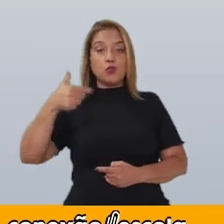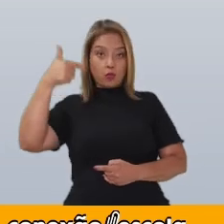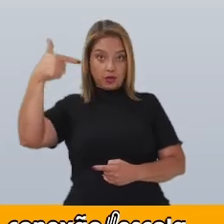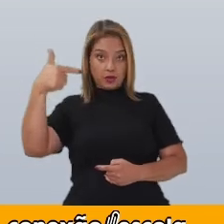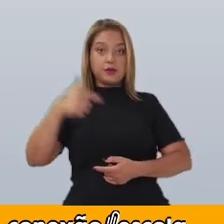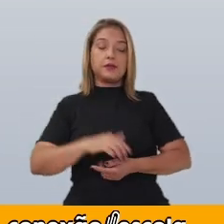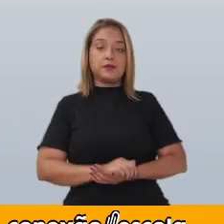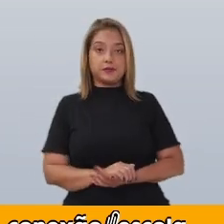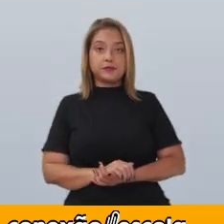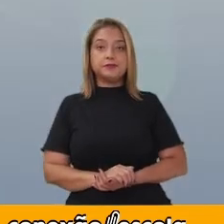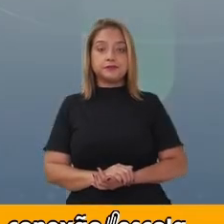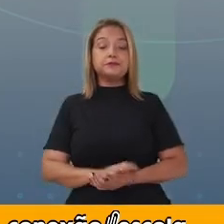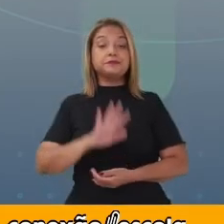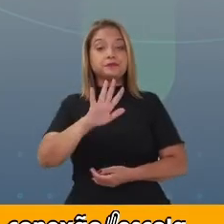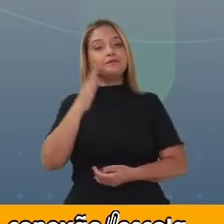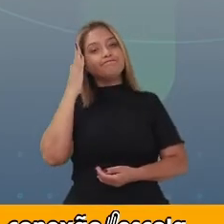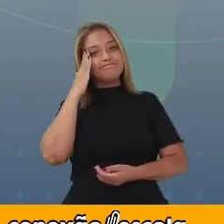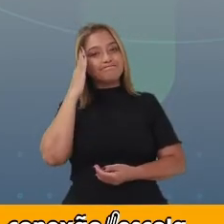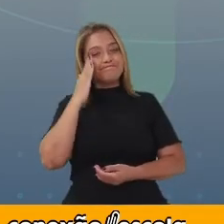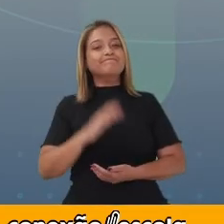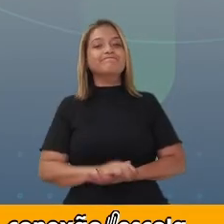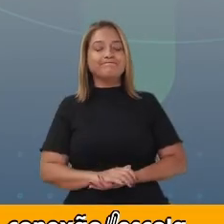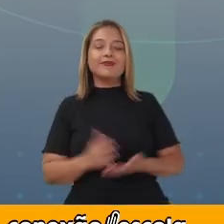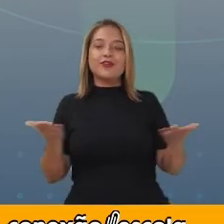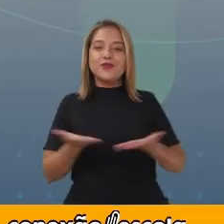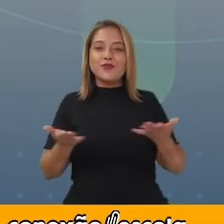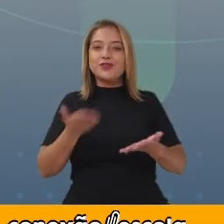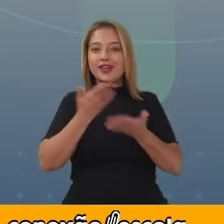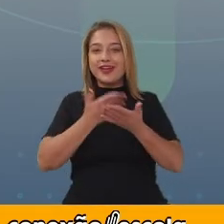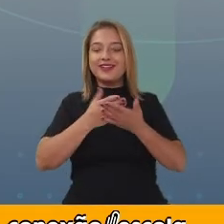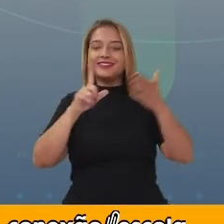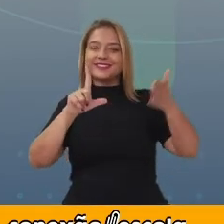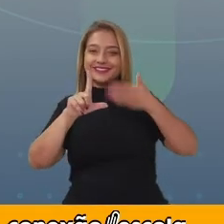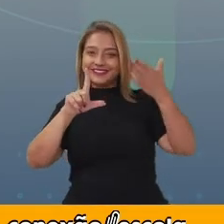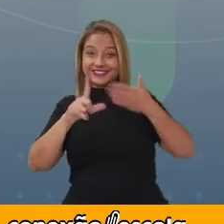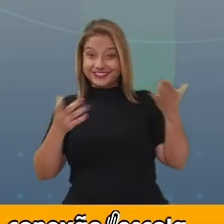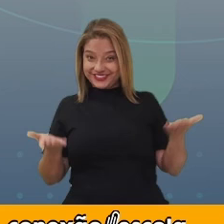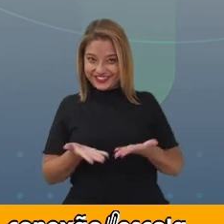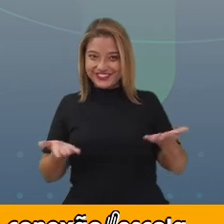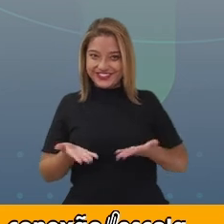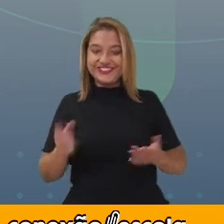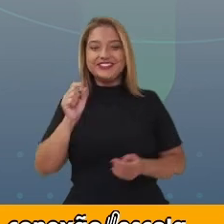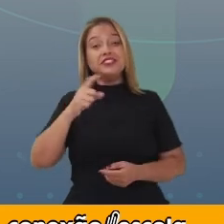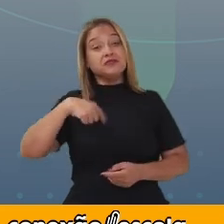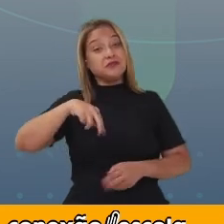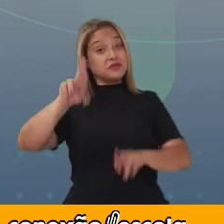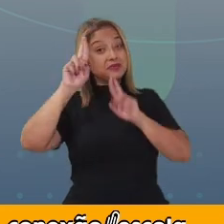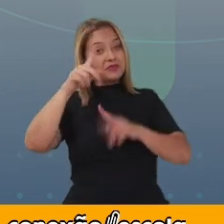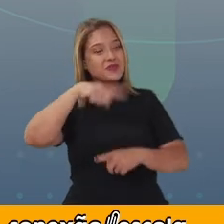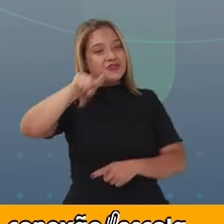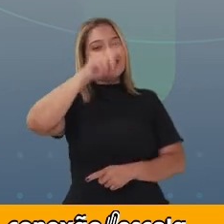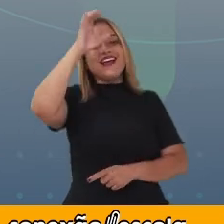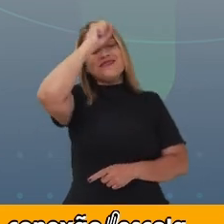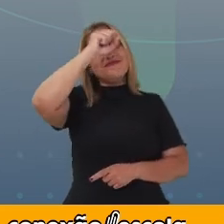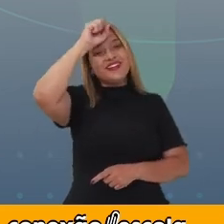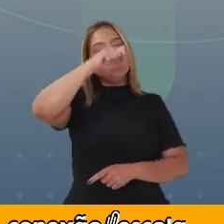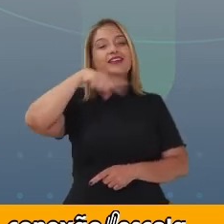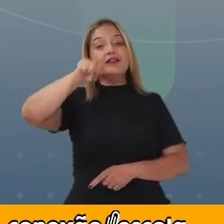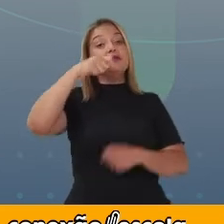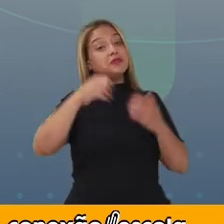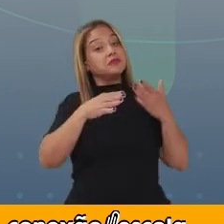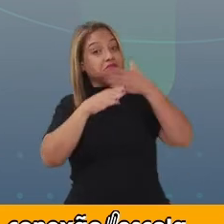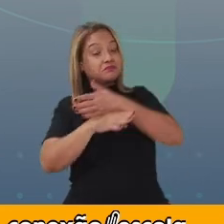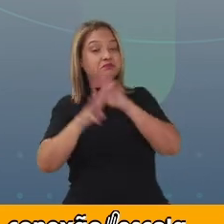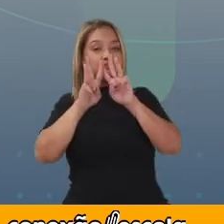quadrados. Então, pessoal, essa foi a nossa videoaula de hoje. Espero que tenham aprendido. Não deixem de